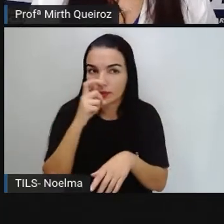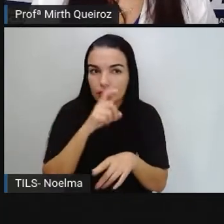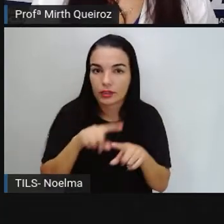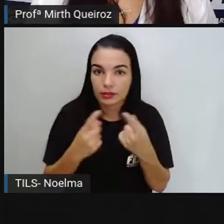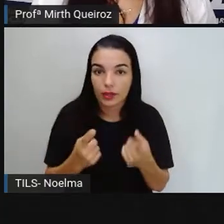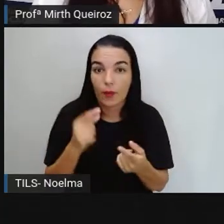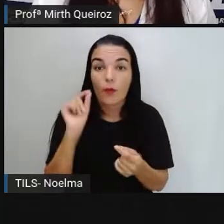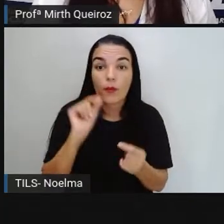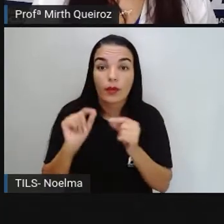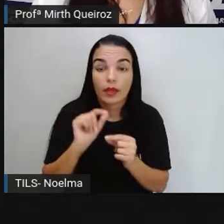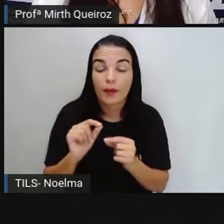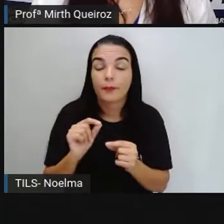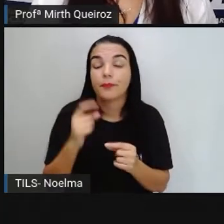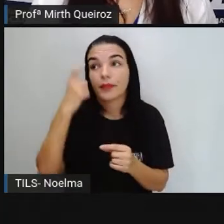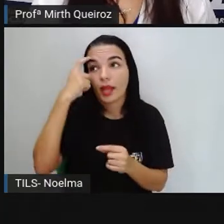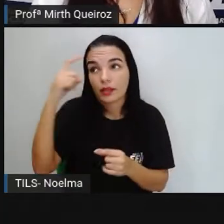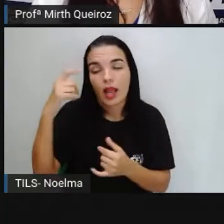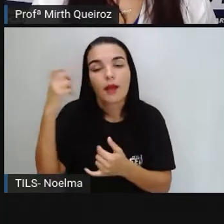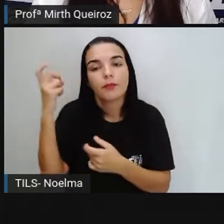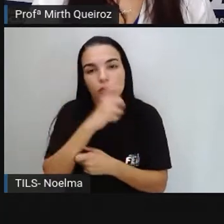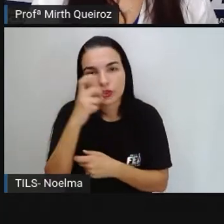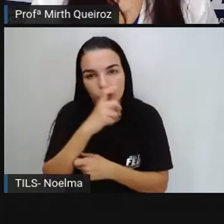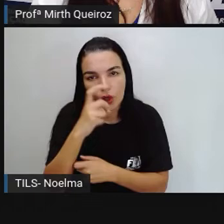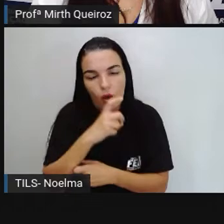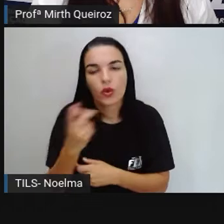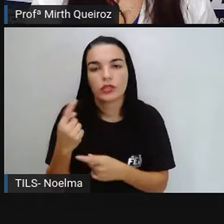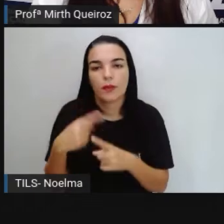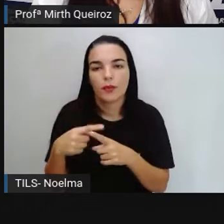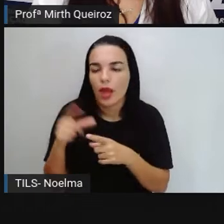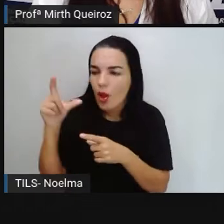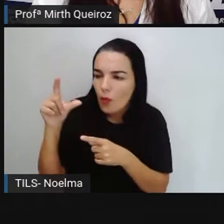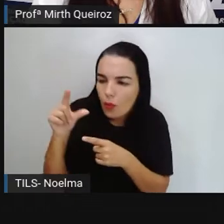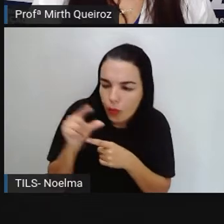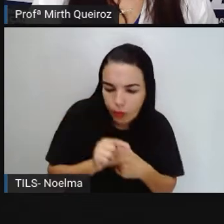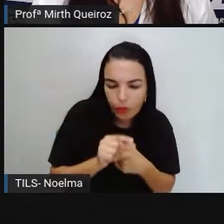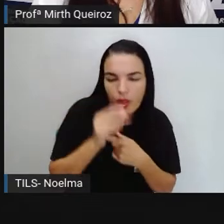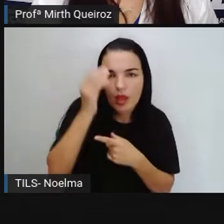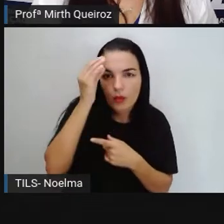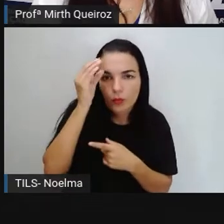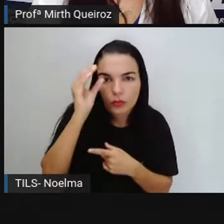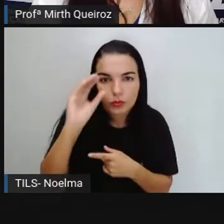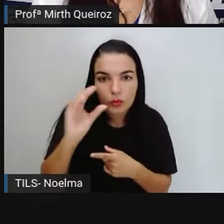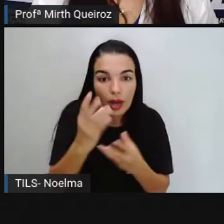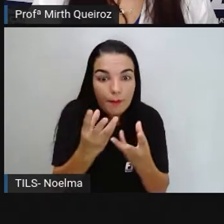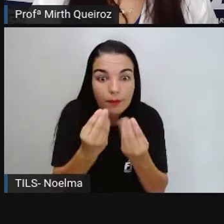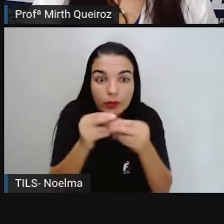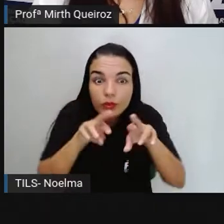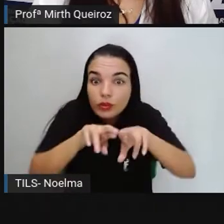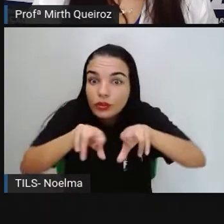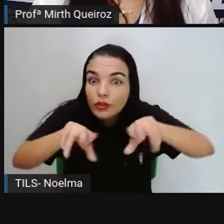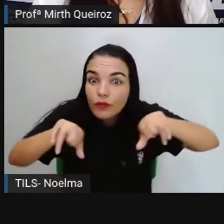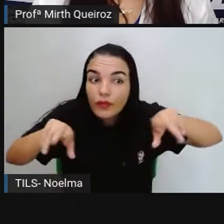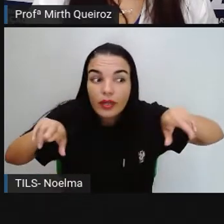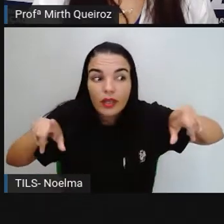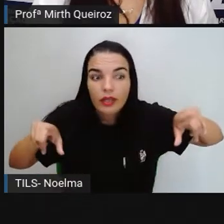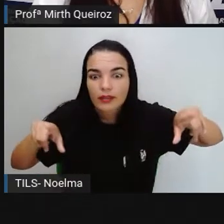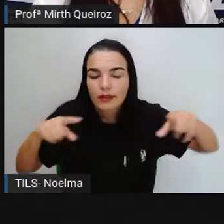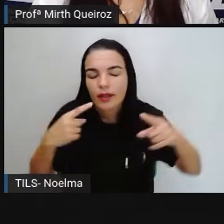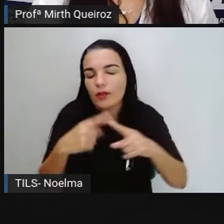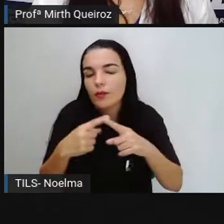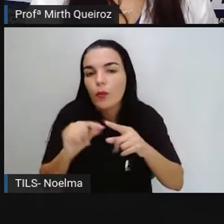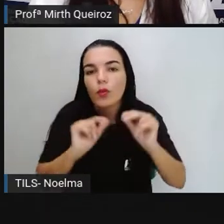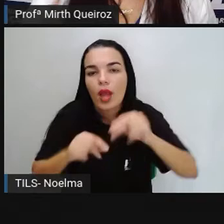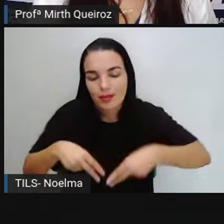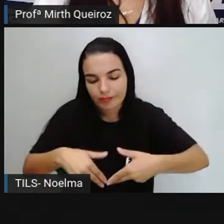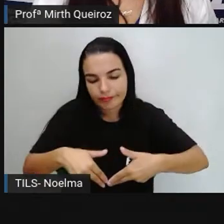é uma ideia equivocada que reduz culturas tão diferenciadas a uma entidade